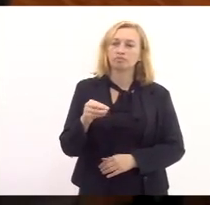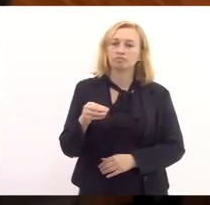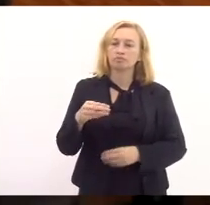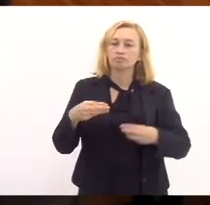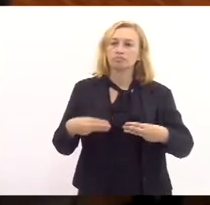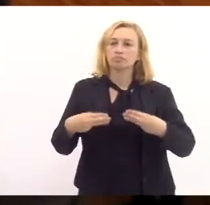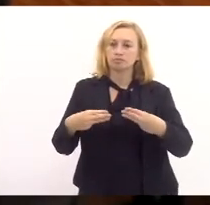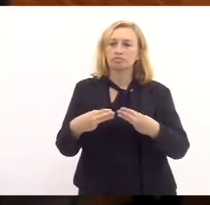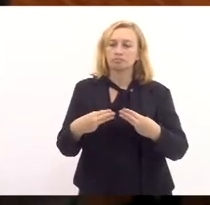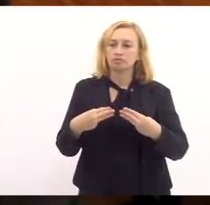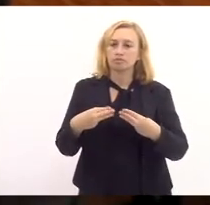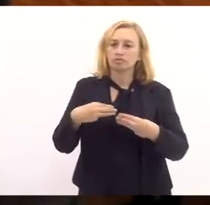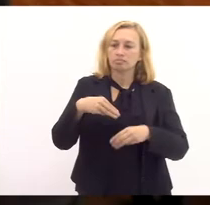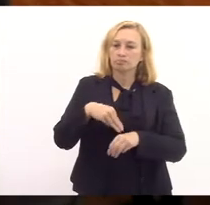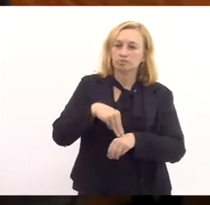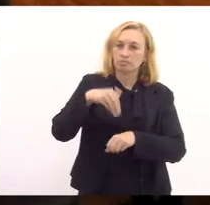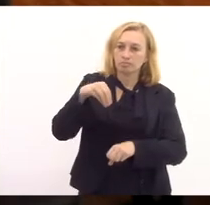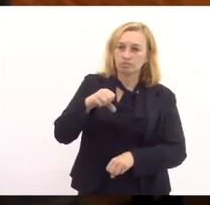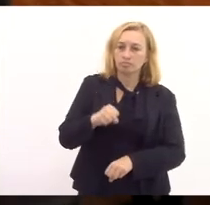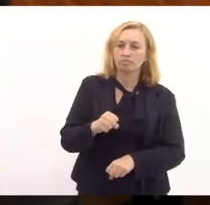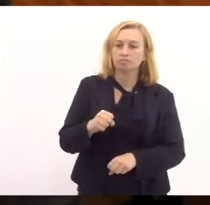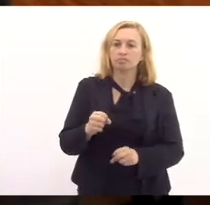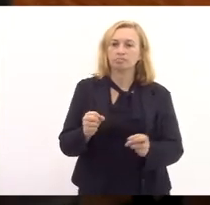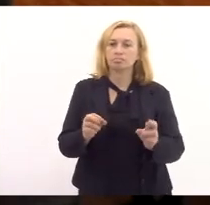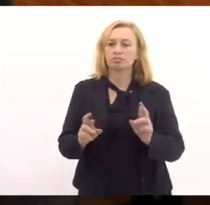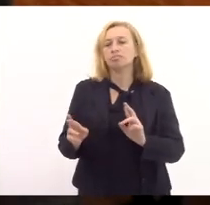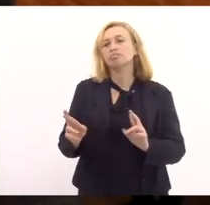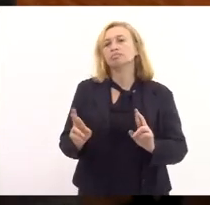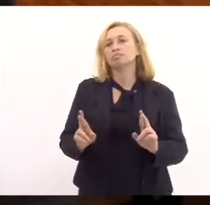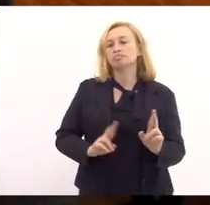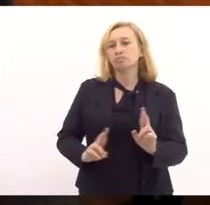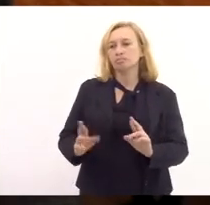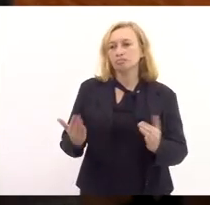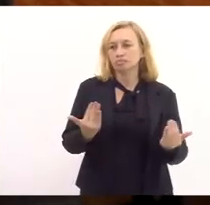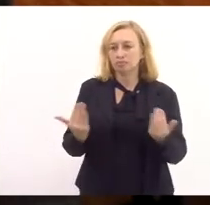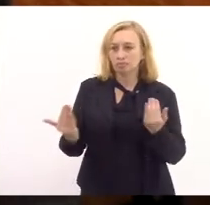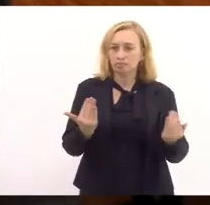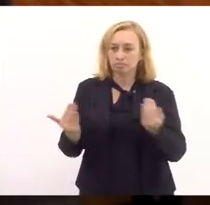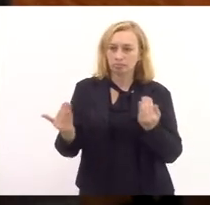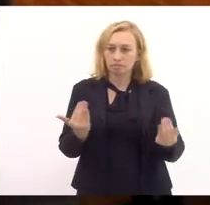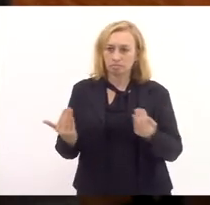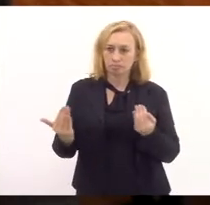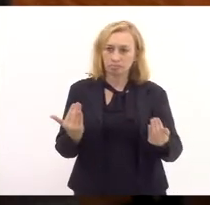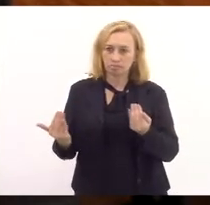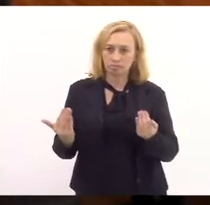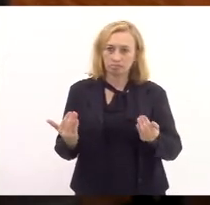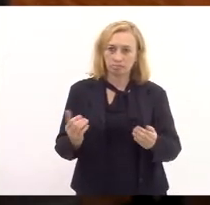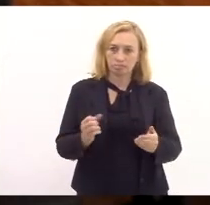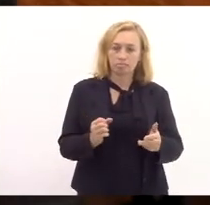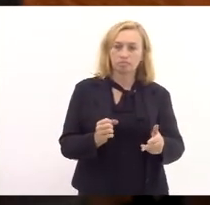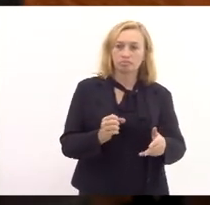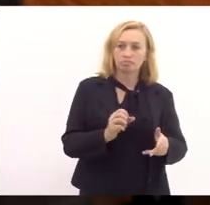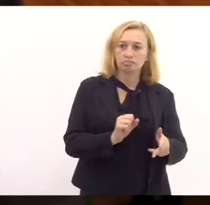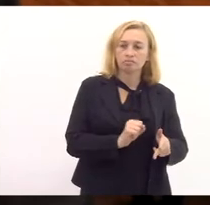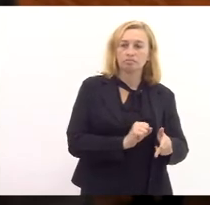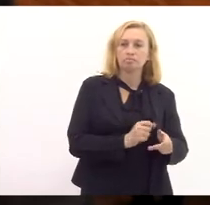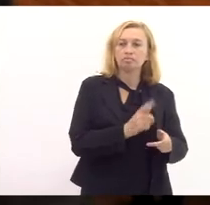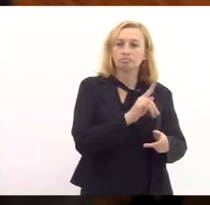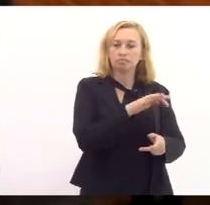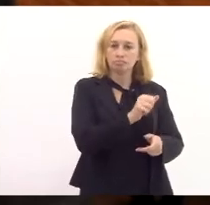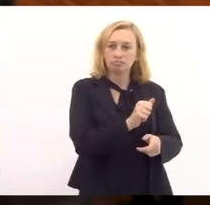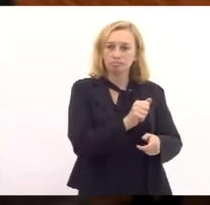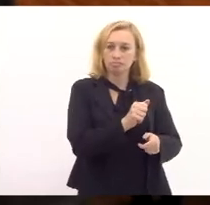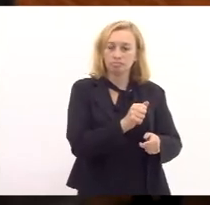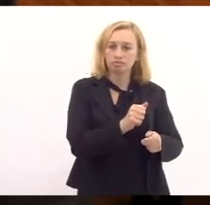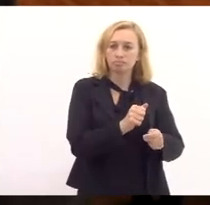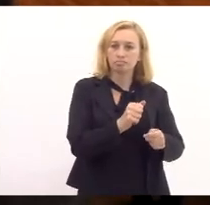entre a autonomia das entidades reguladoras no Estado do Rio de Janeiro com as autoridades reguladoras portuguesas. E eu